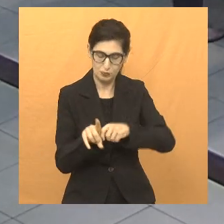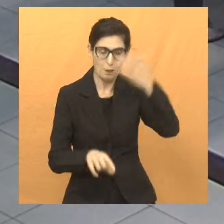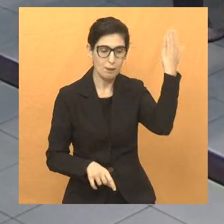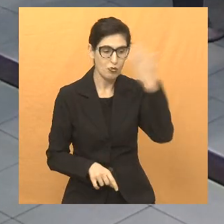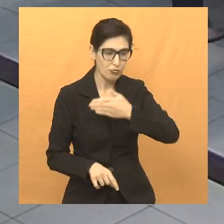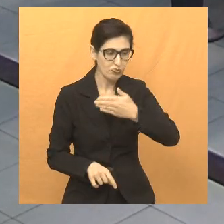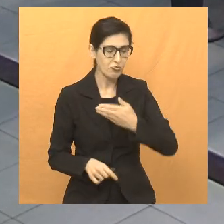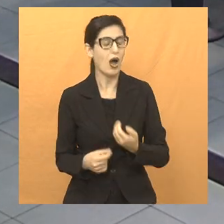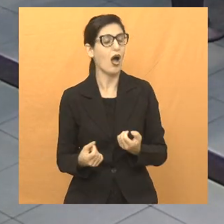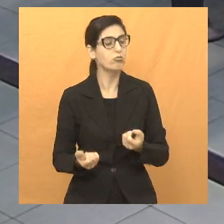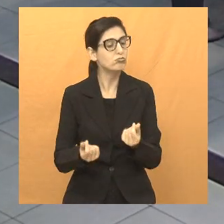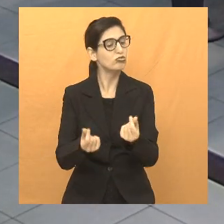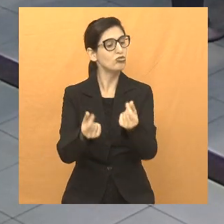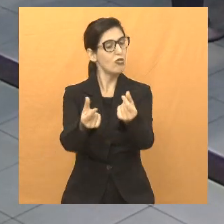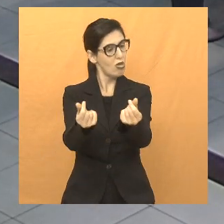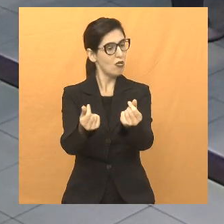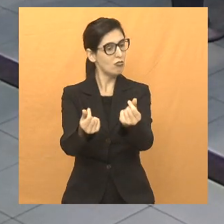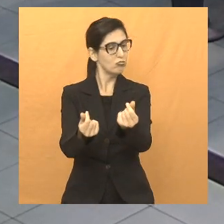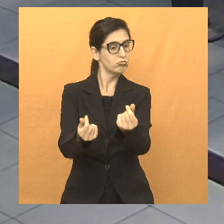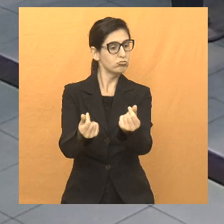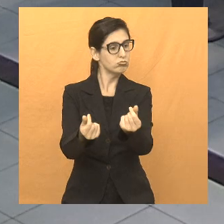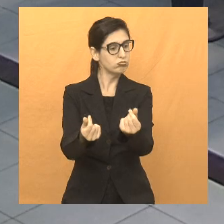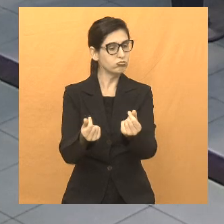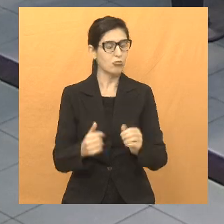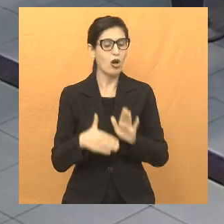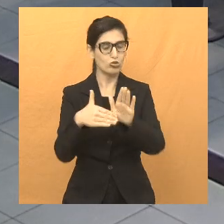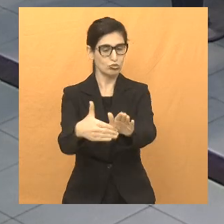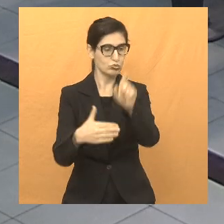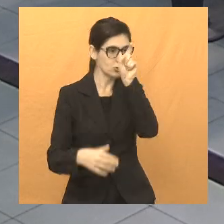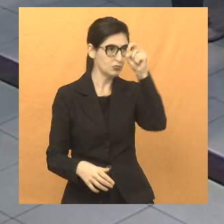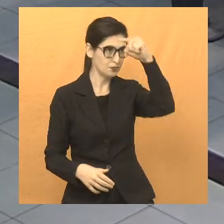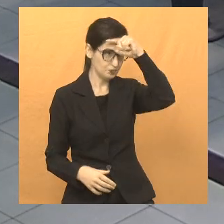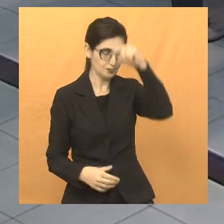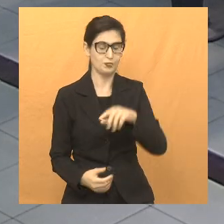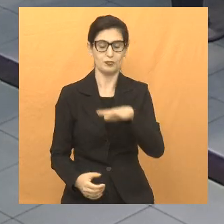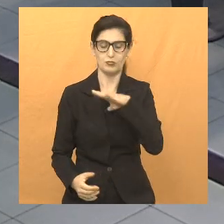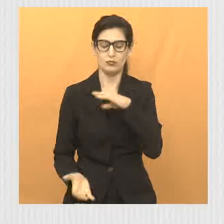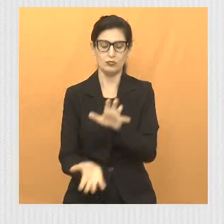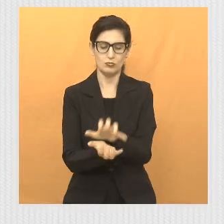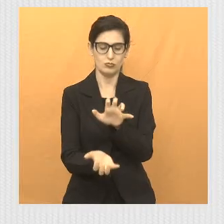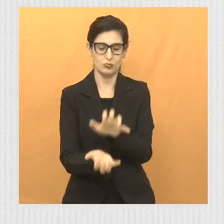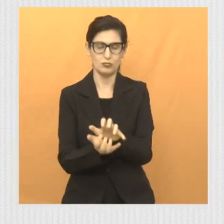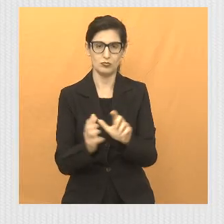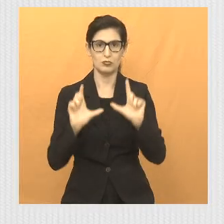Saúde do município de Jacareí. Pode passar o slide, por favor.